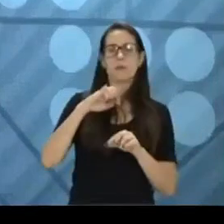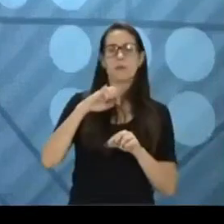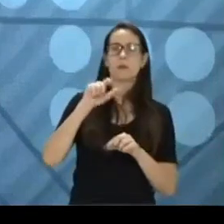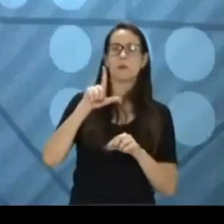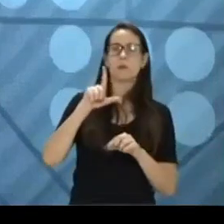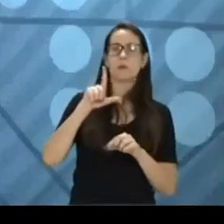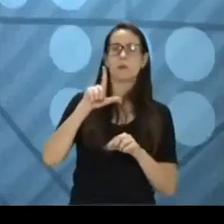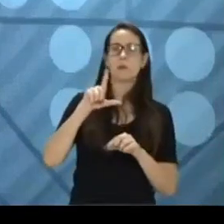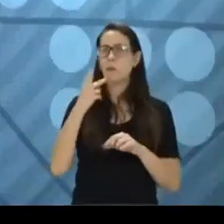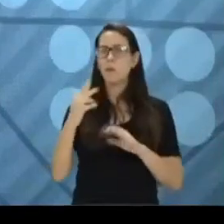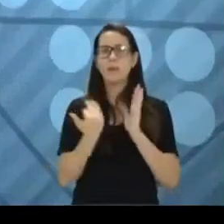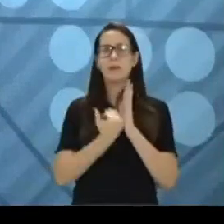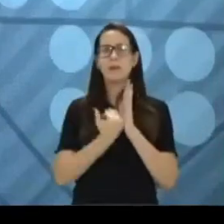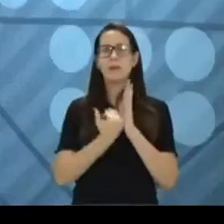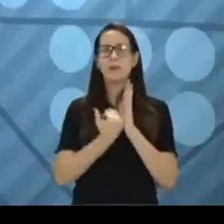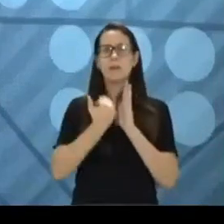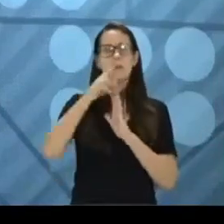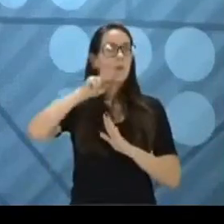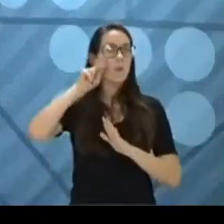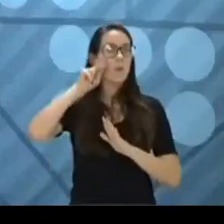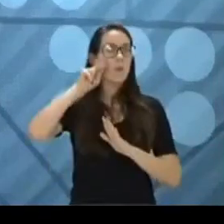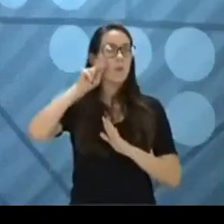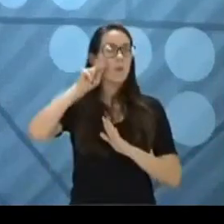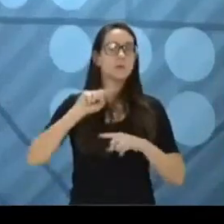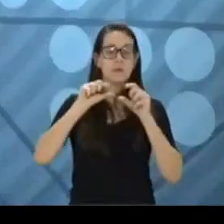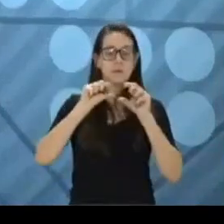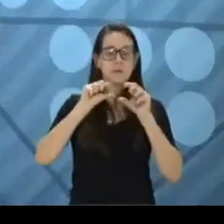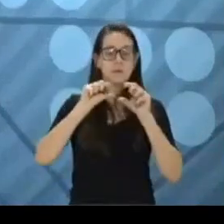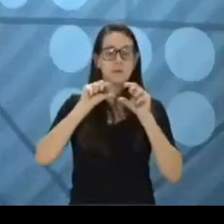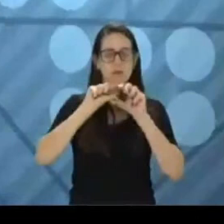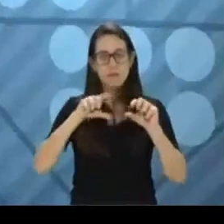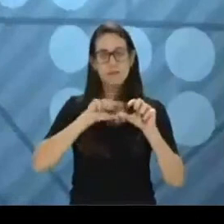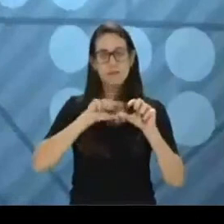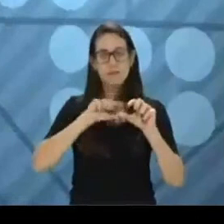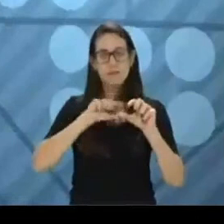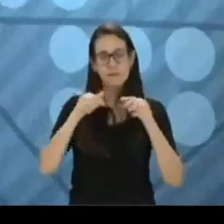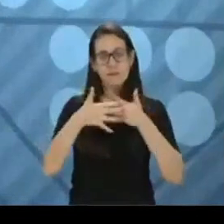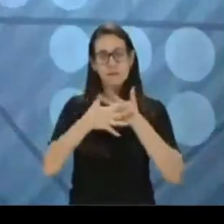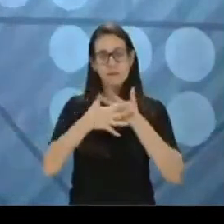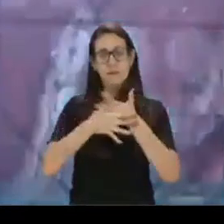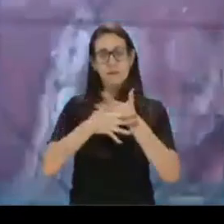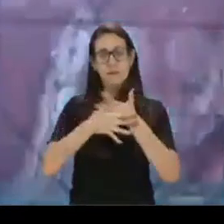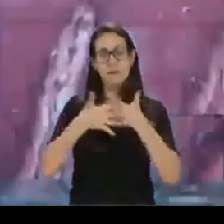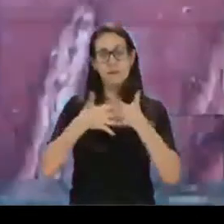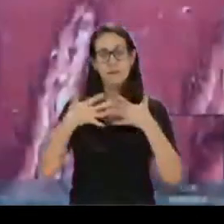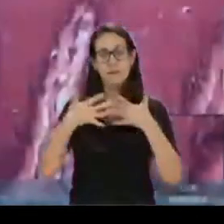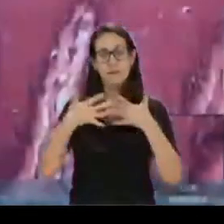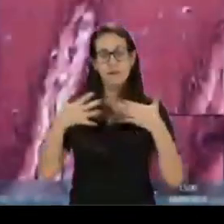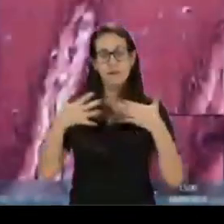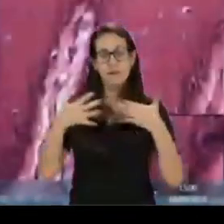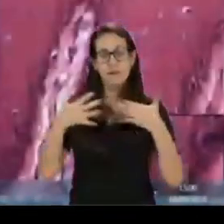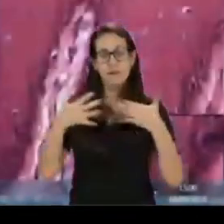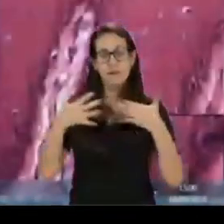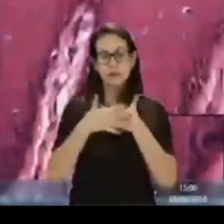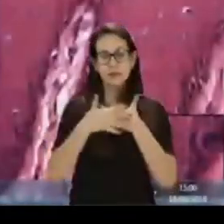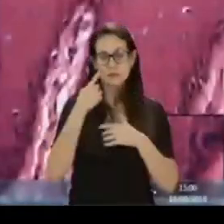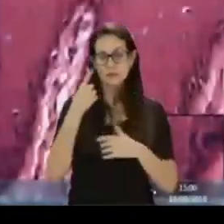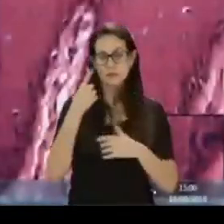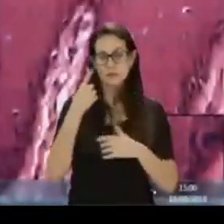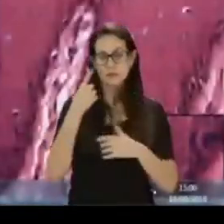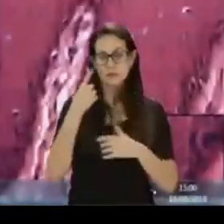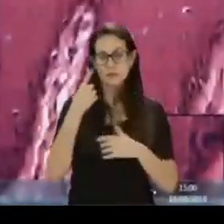mais colorida, mais no rosáceo, e logo abaixo nós vamos ver que tem uma constituição de tecido conjuntivo. Então, vamos retomar aqui.